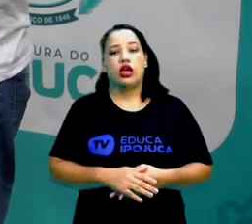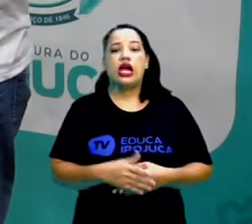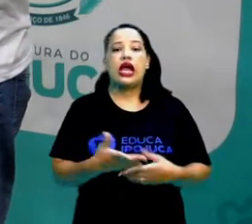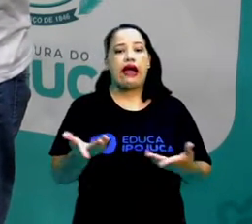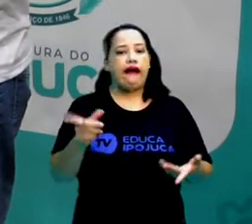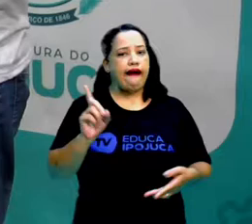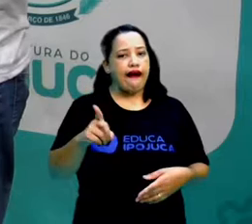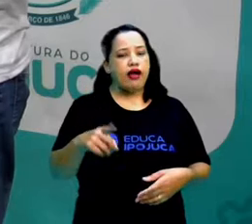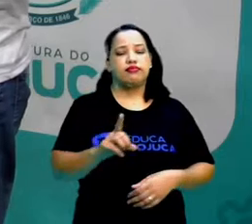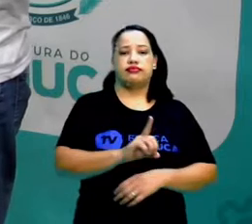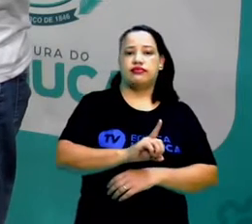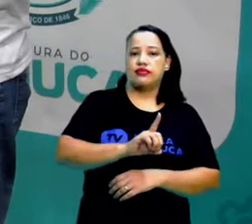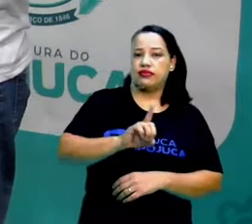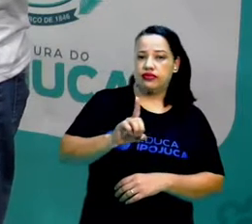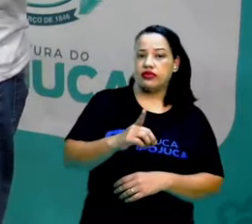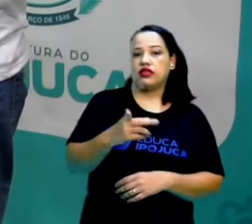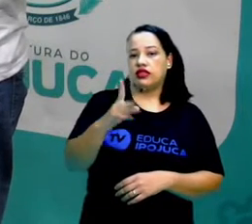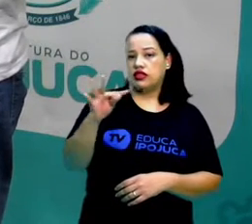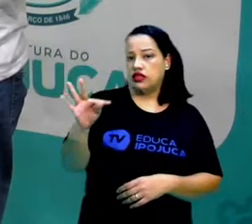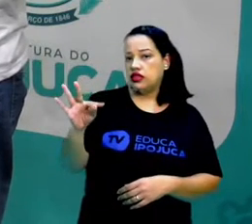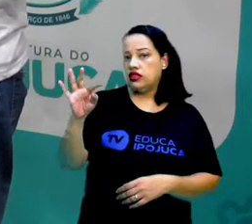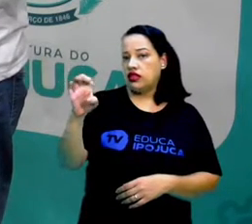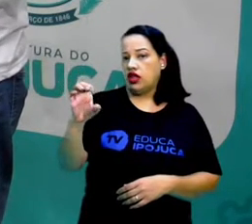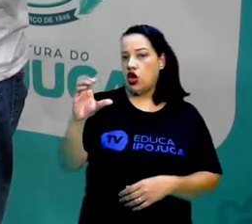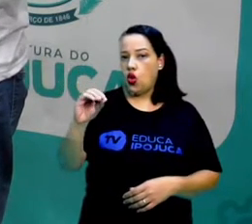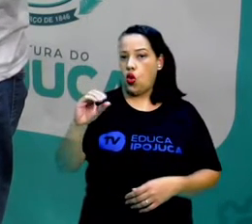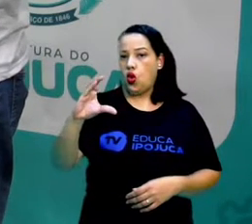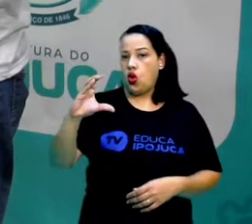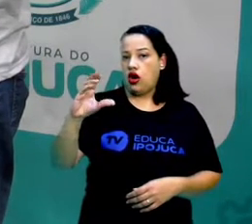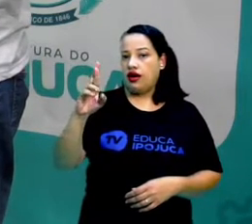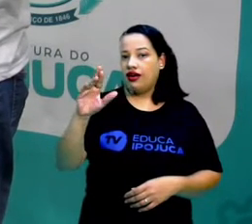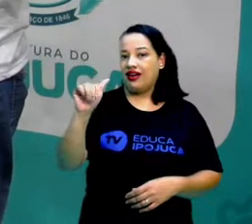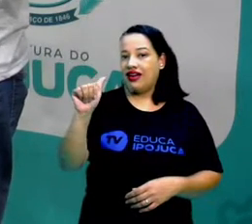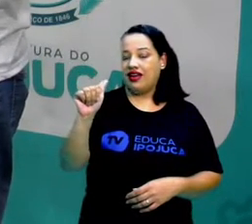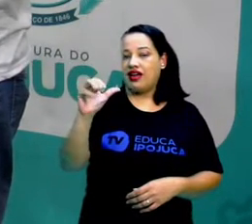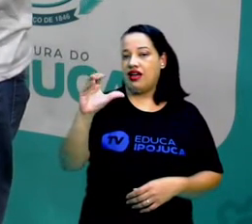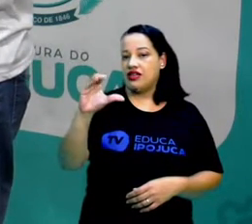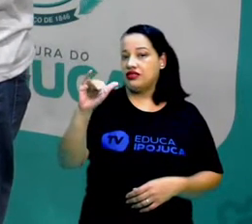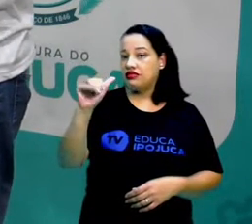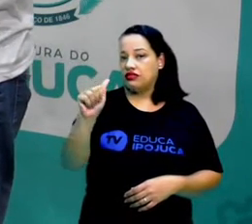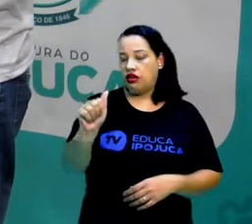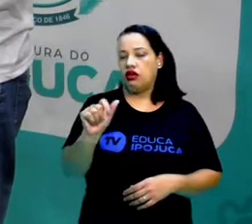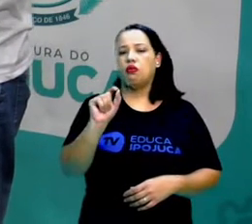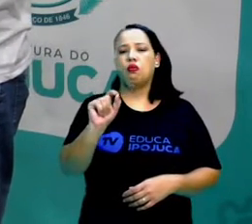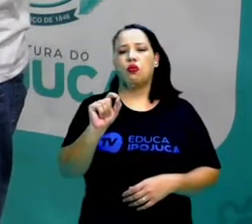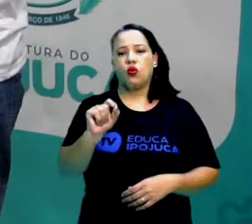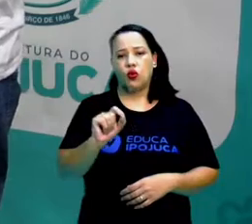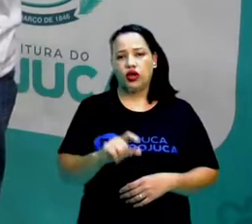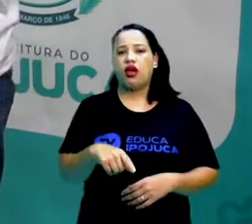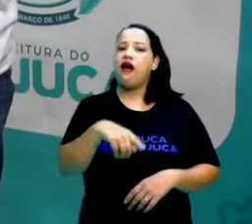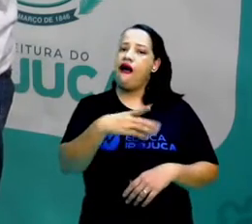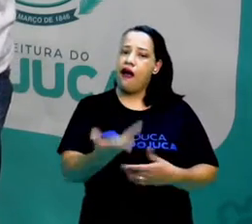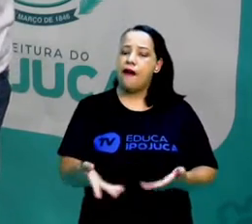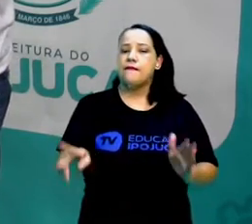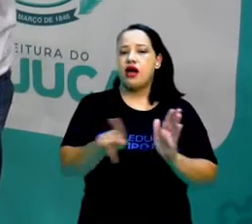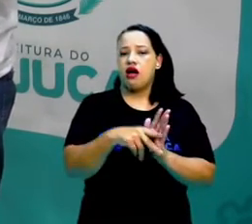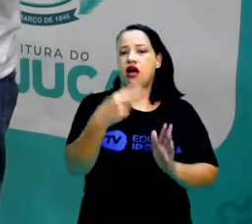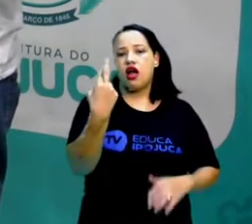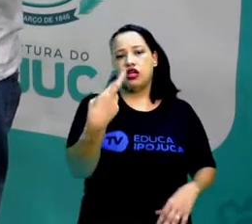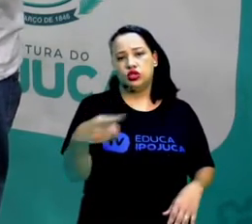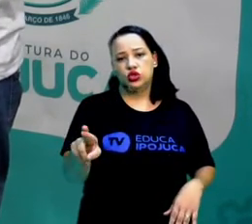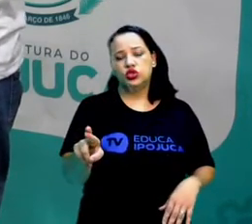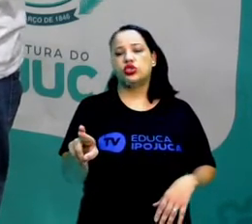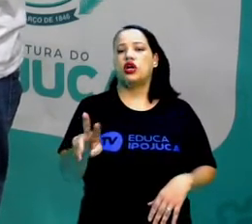teocracia que é uma teocracia Democracia é um governo de inspiração religiosa né